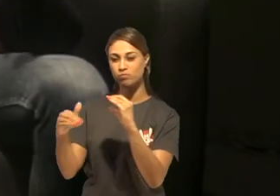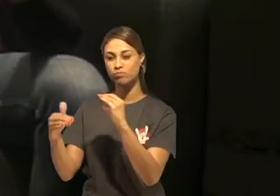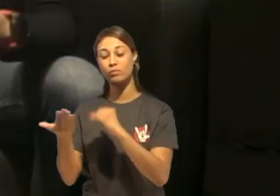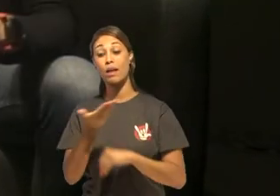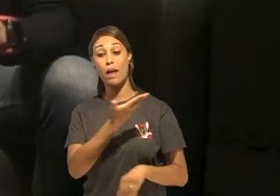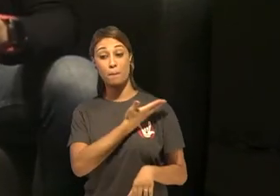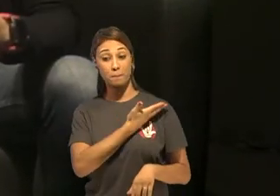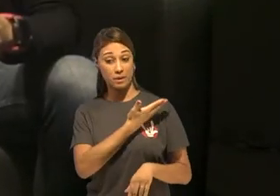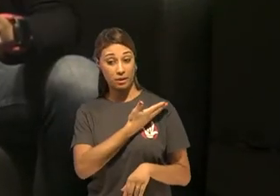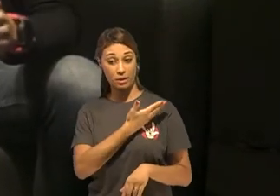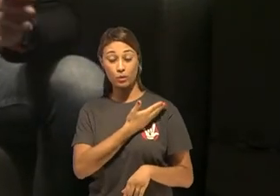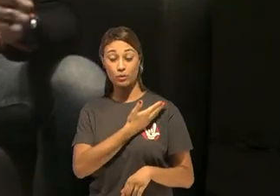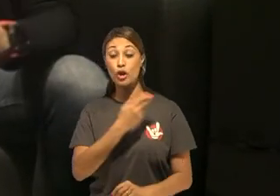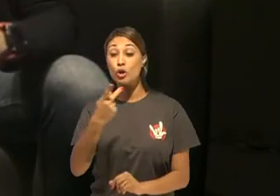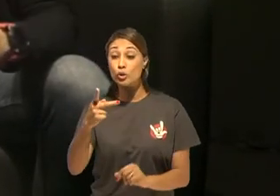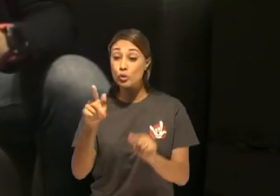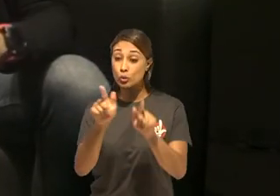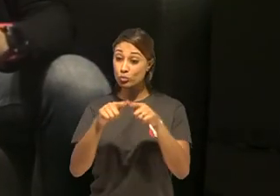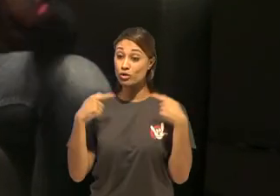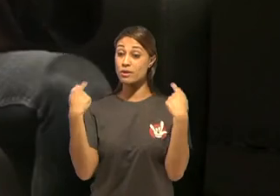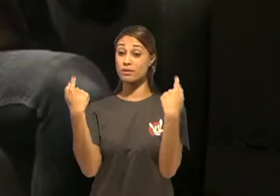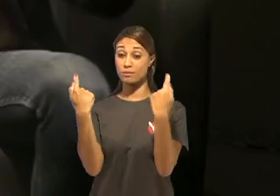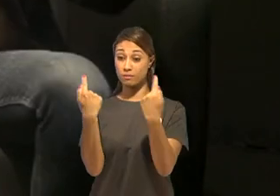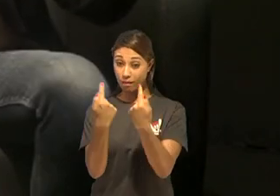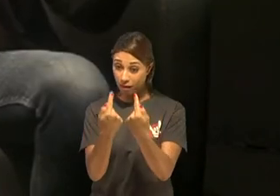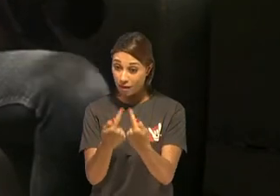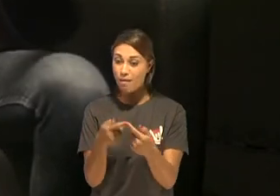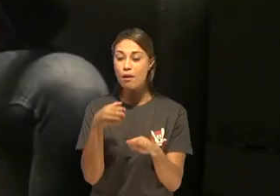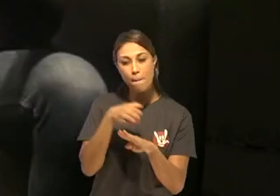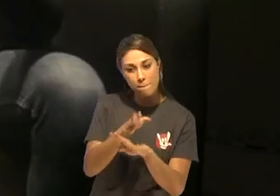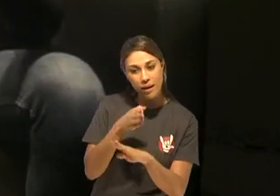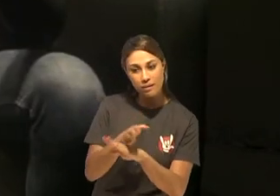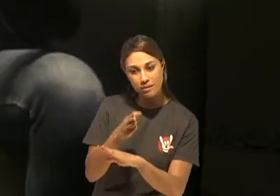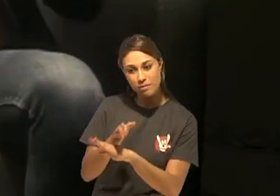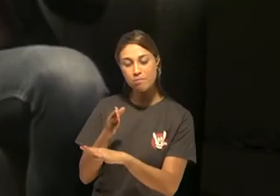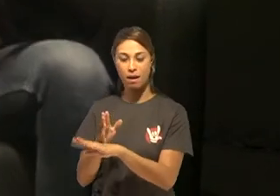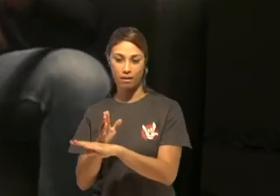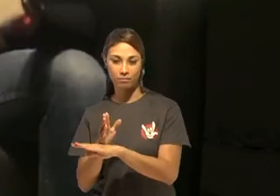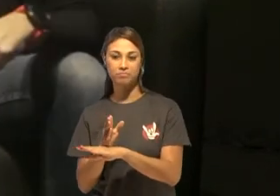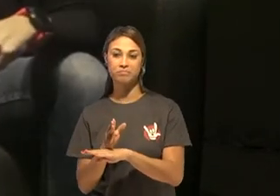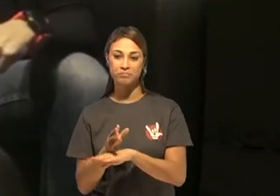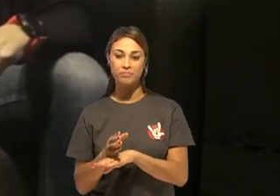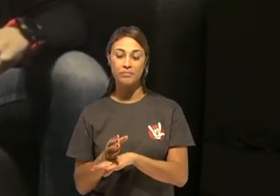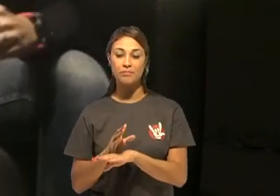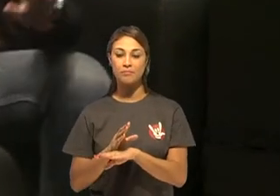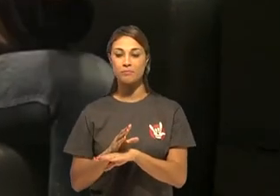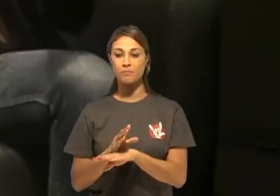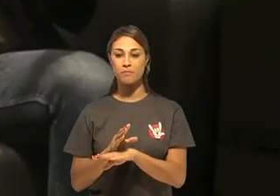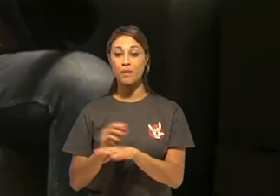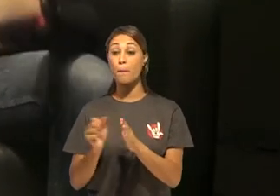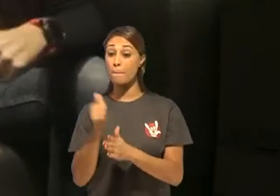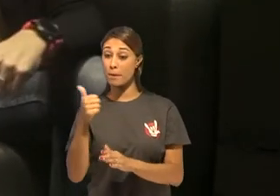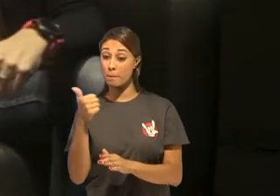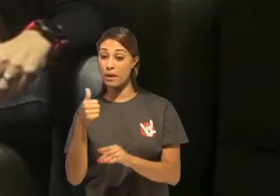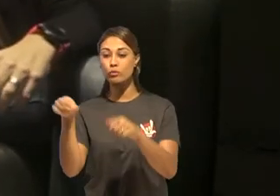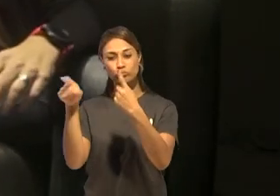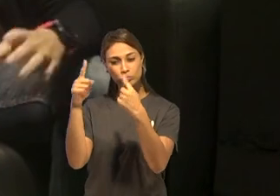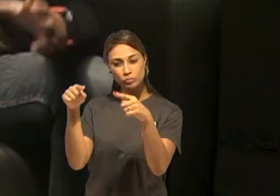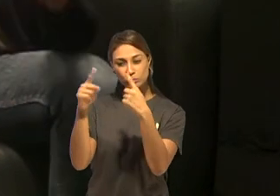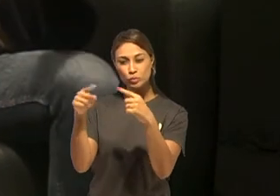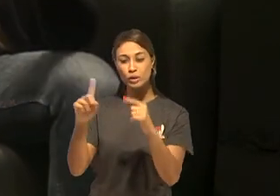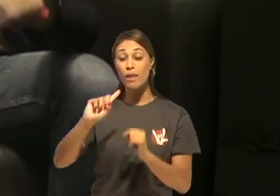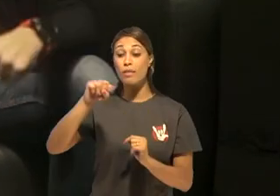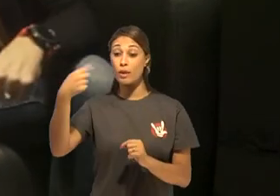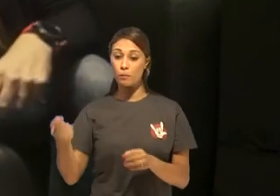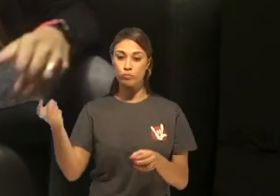tua célula tem que estar participando, porque já a gente vai começar o quiz. Depois dessa música, nós vamos cantar uma canção e a gente já volta. Então, chama a galera da tua